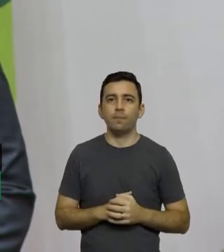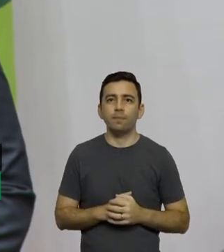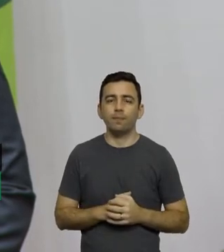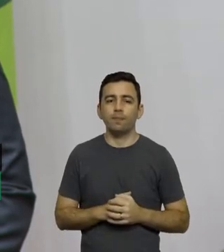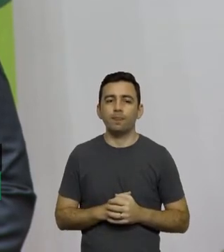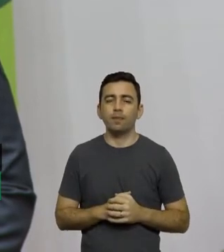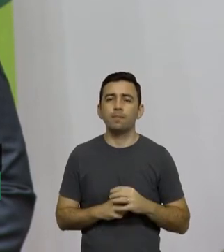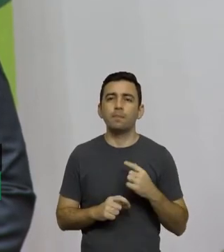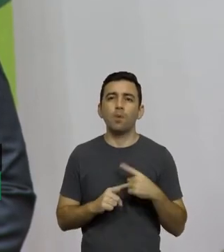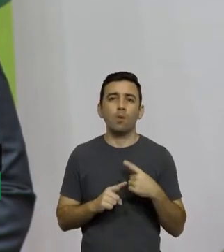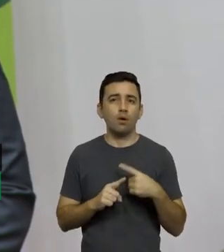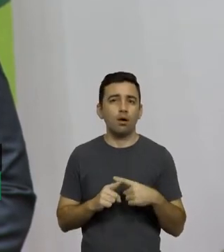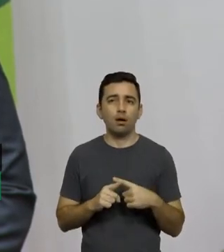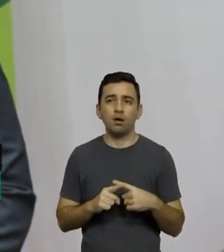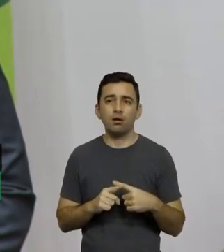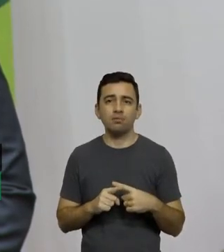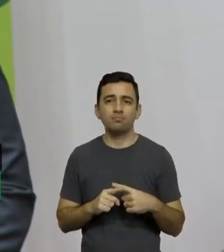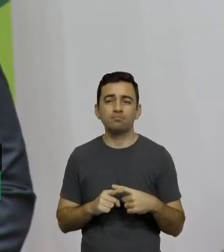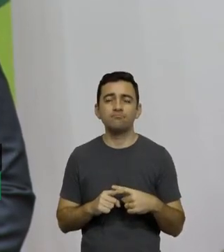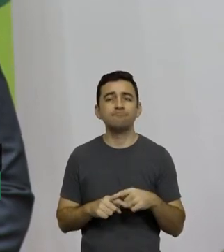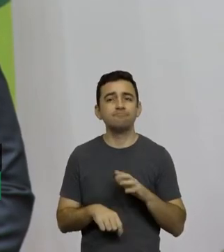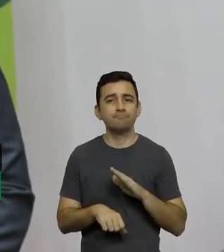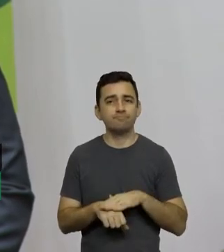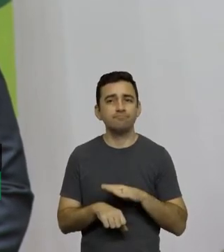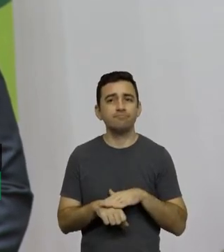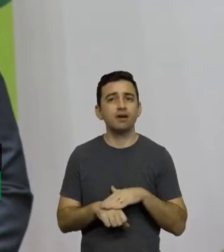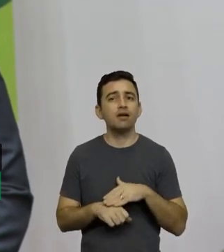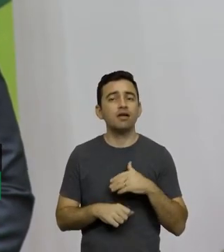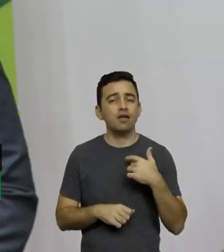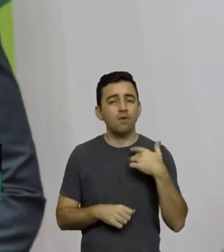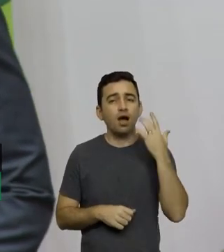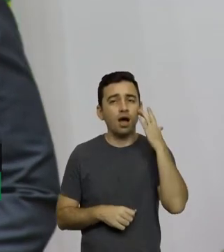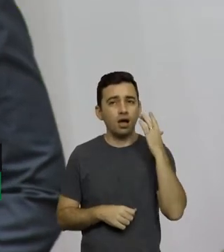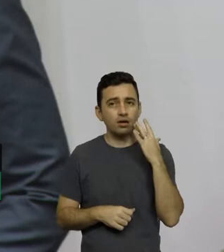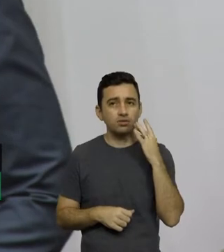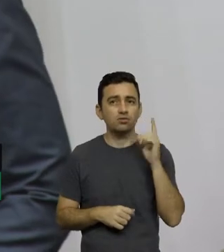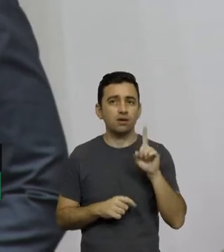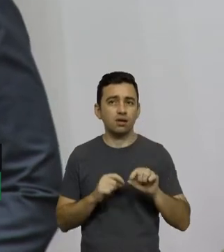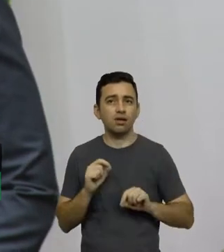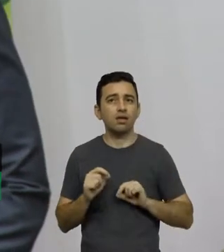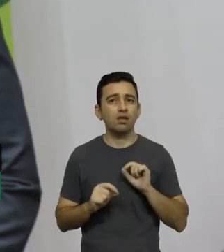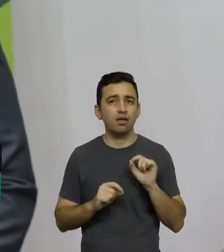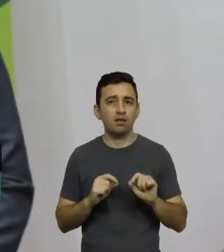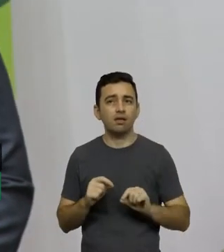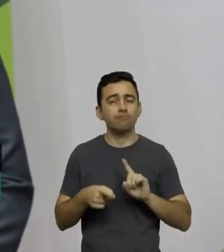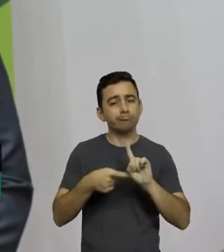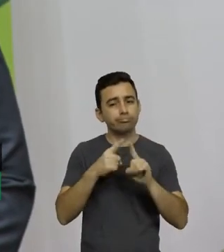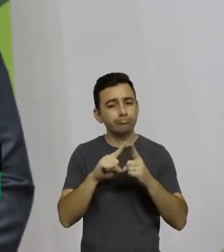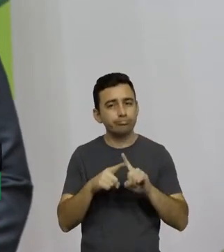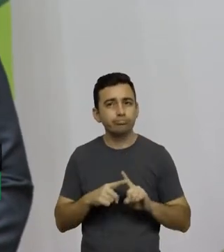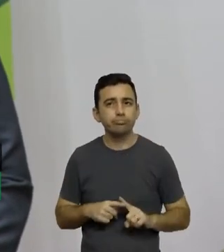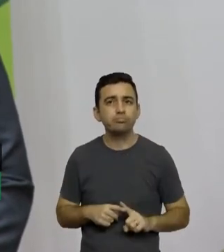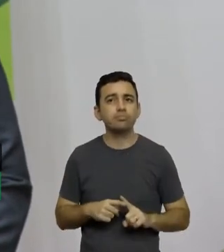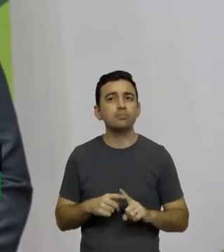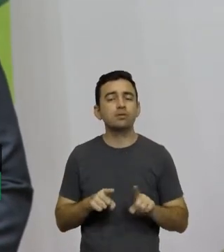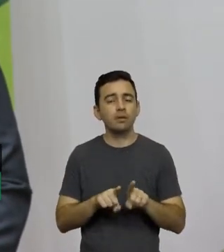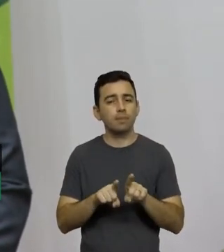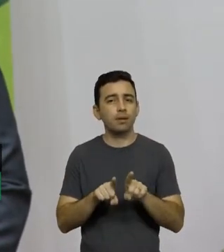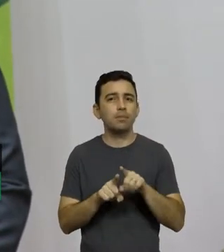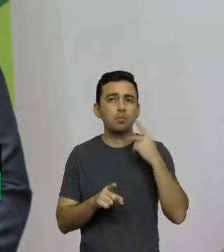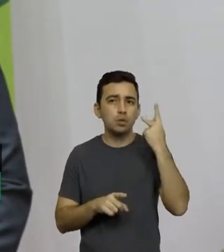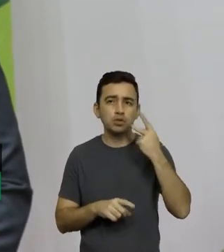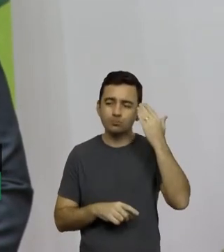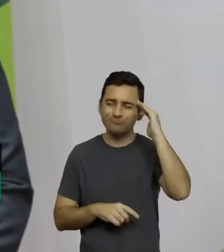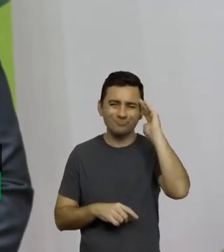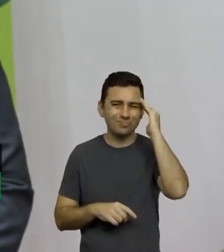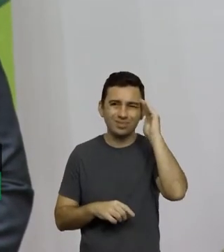puro capricho ou vaidade, acredito eu, creio eu que seja isso, ou por uma articulação política que está de difícil